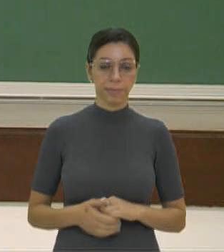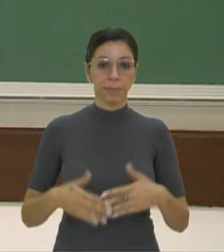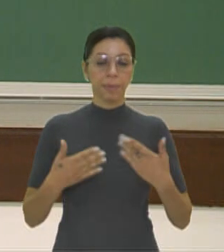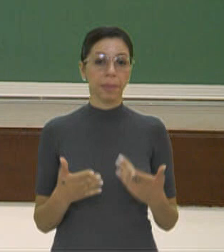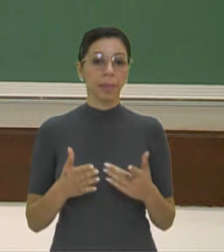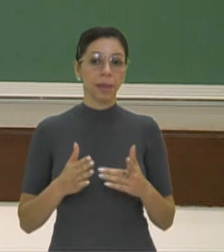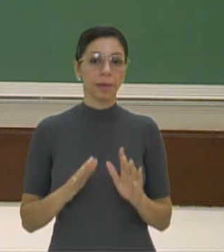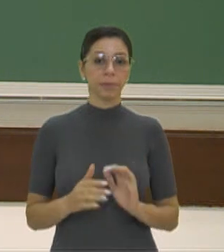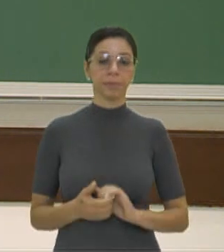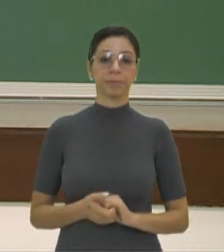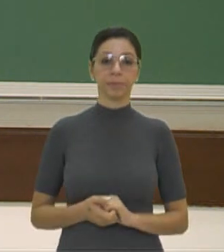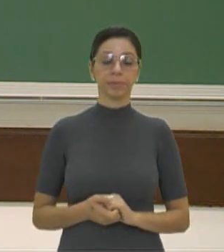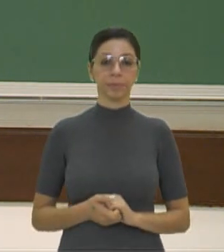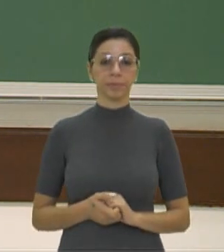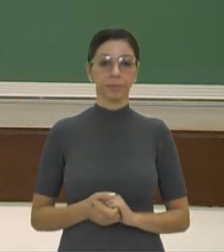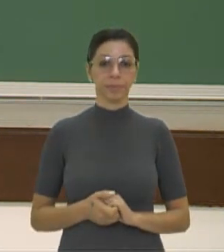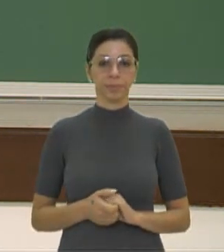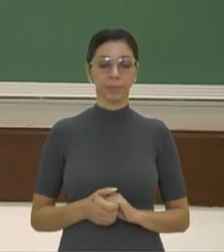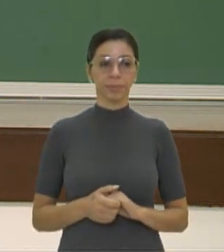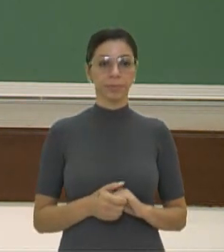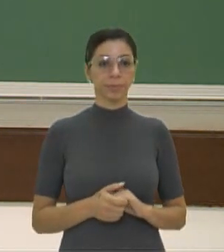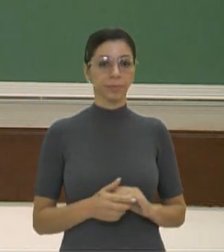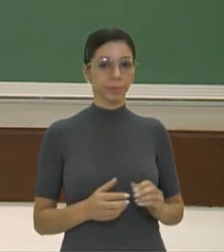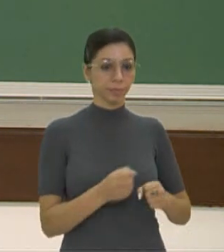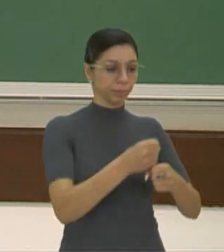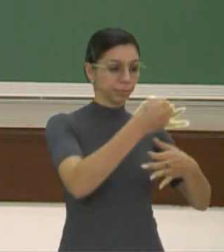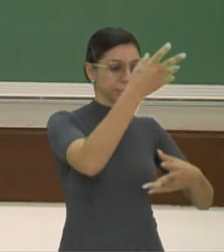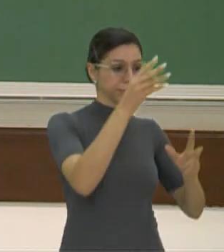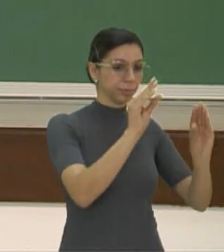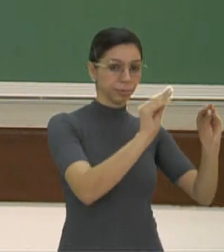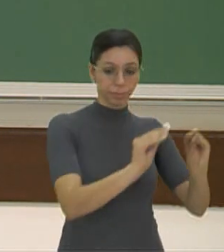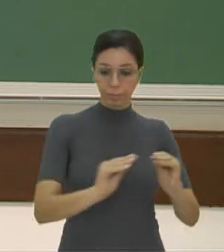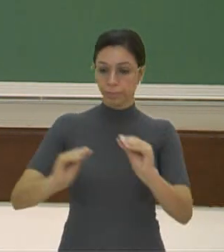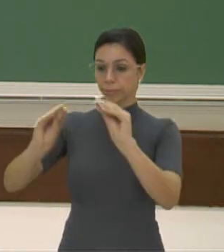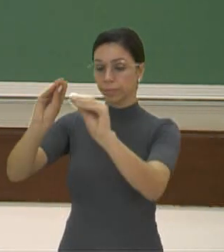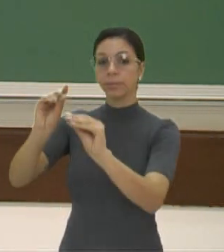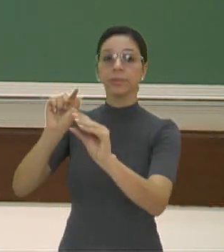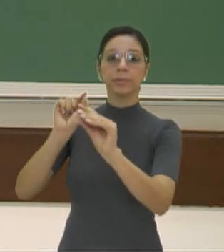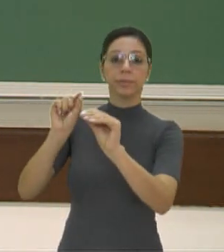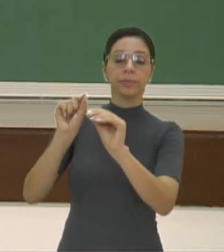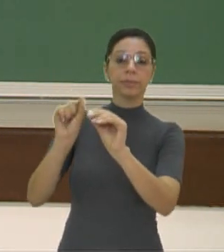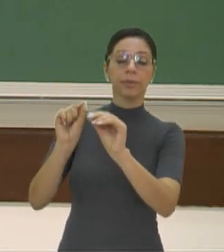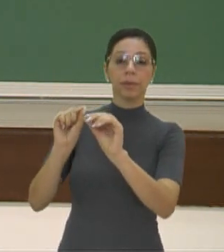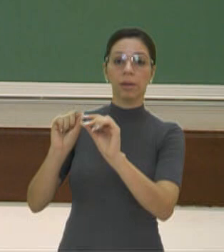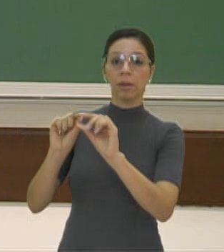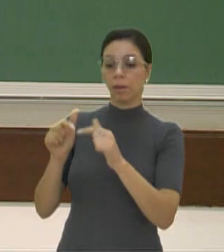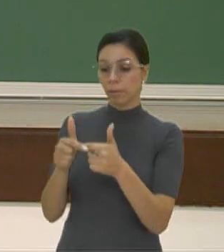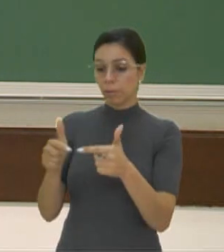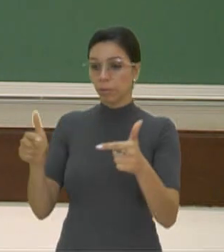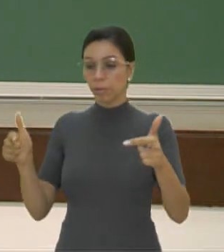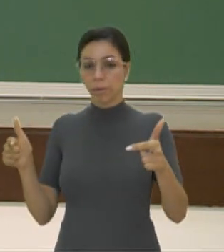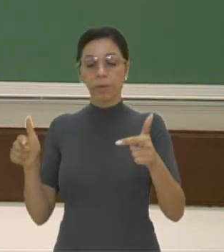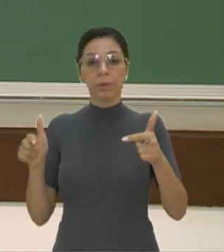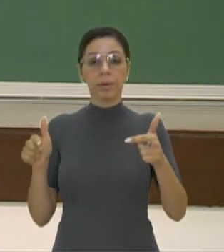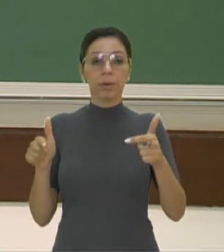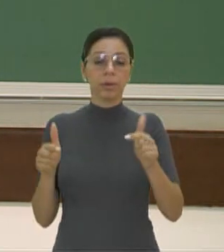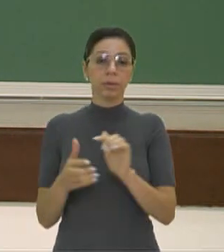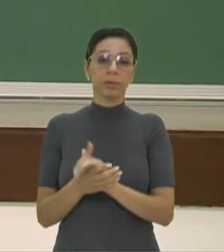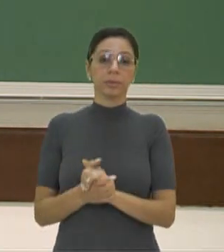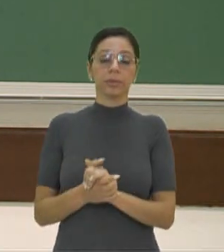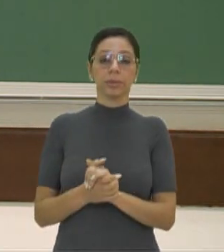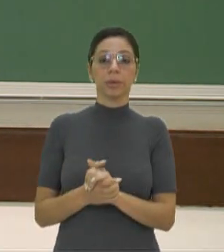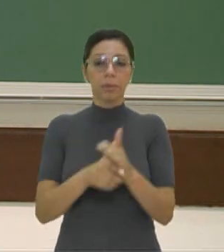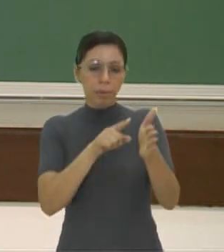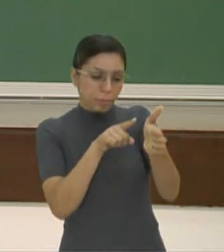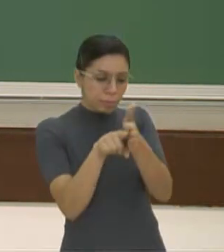Então, pessoal, de acordo com o nosso fragmento, Perkin accidentally discovered the color mauve. Então, ele, através das